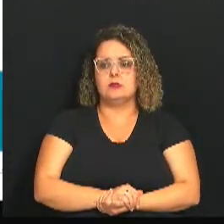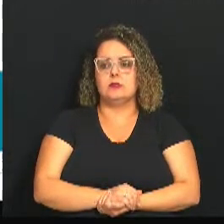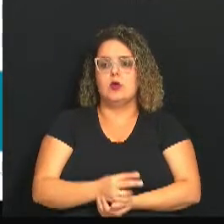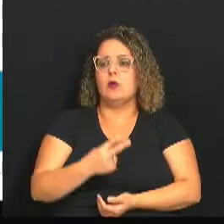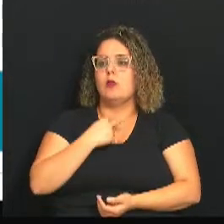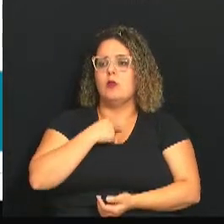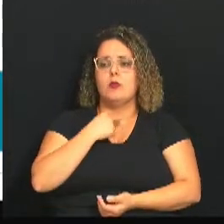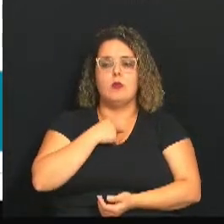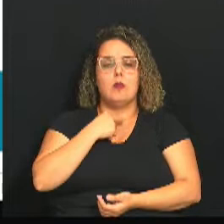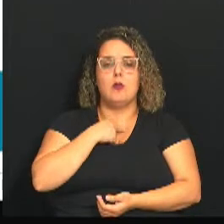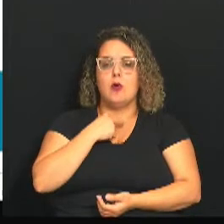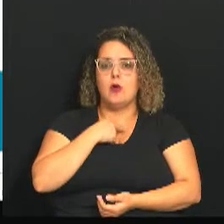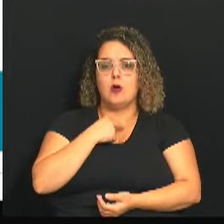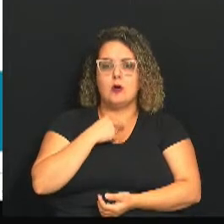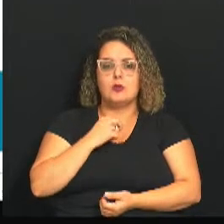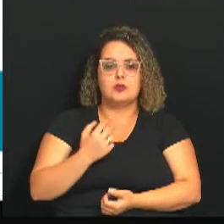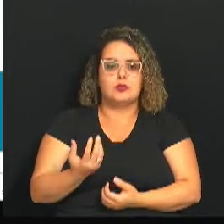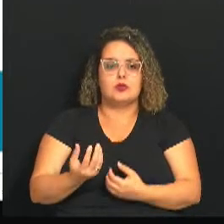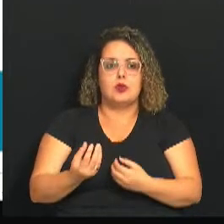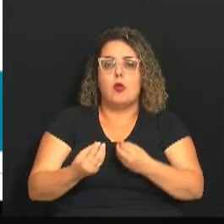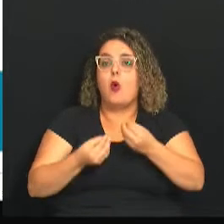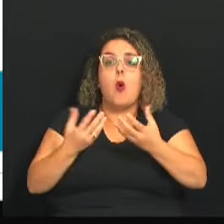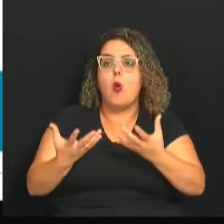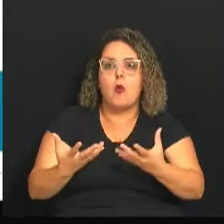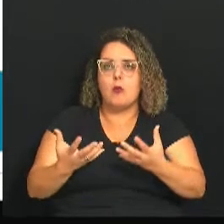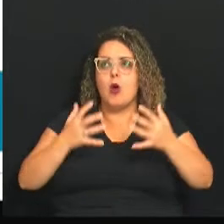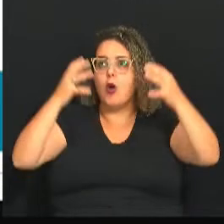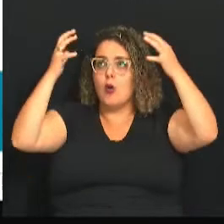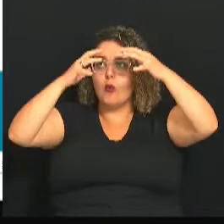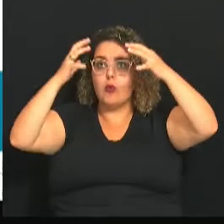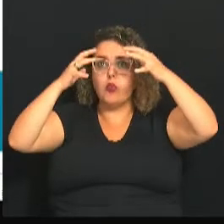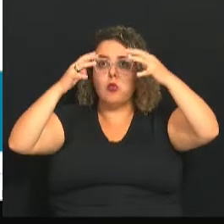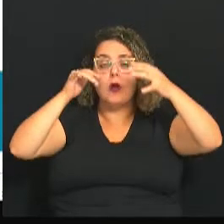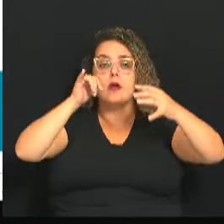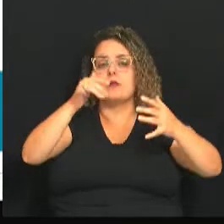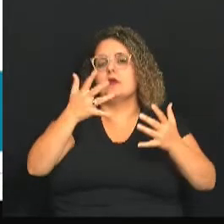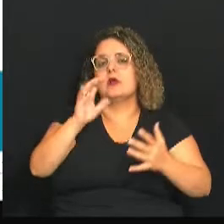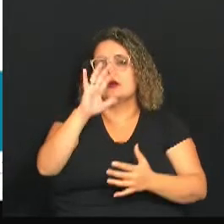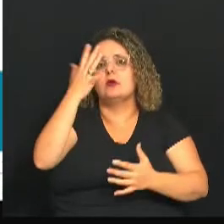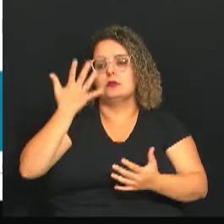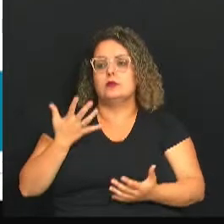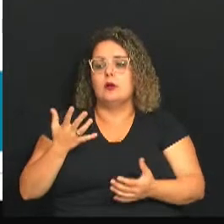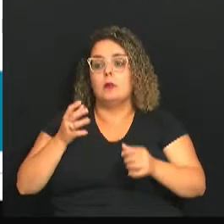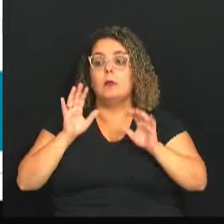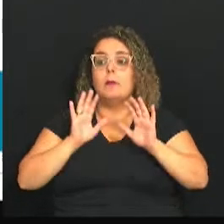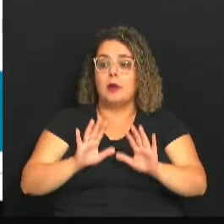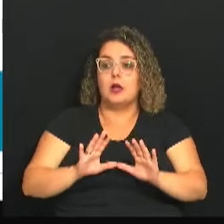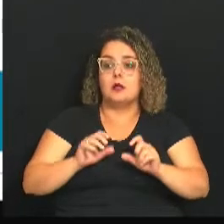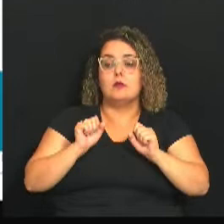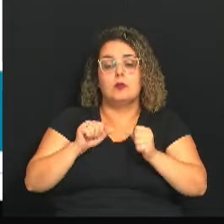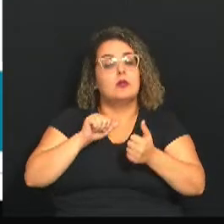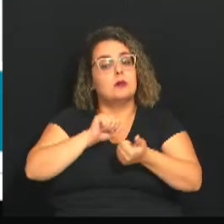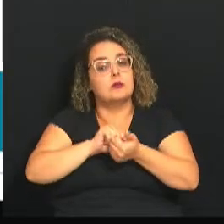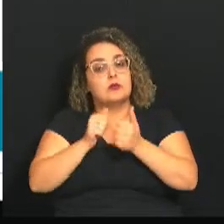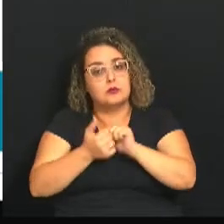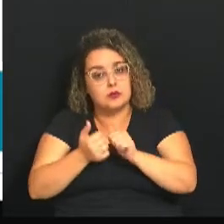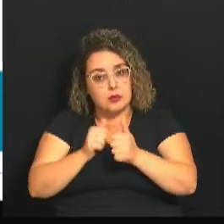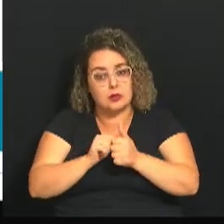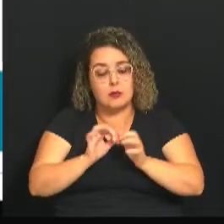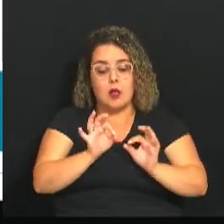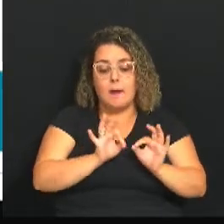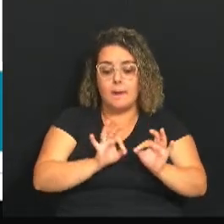eventos extremos ocorram, né? Está fora do nosso controle. Mas a gente pode se preparar